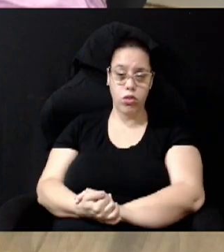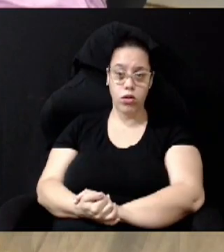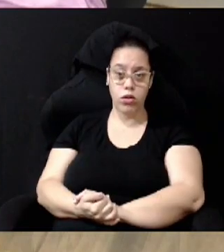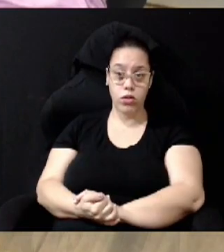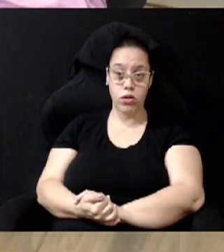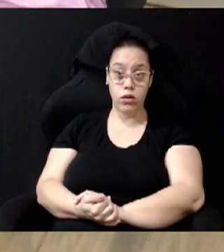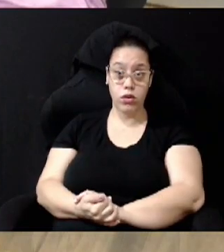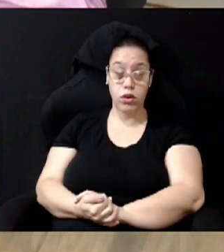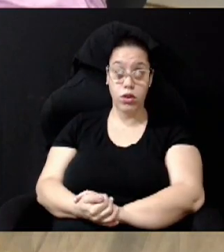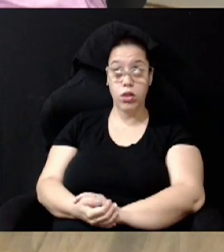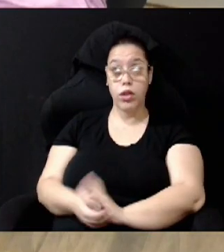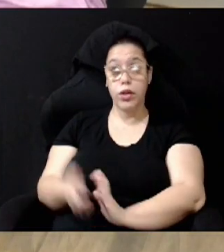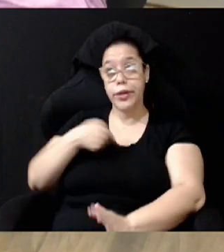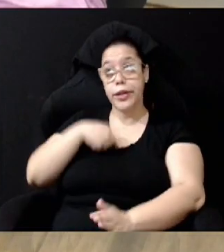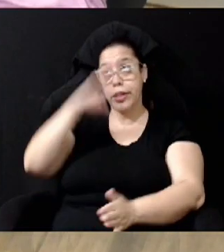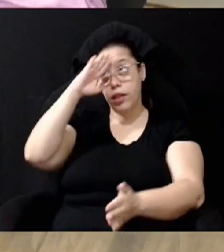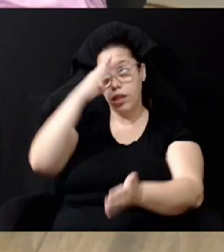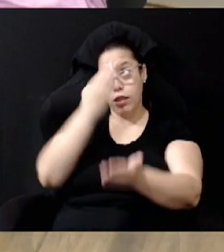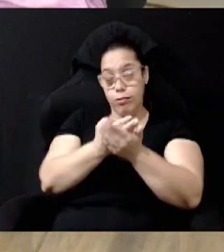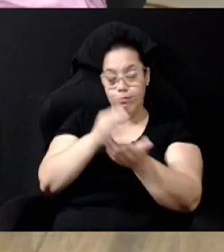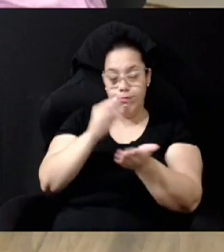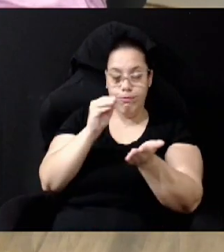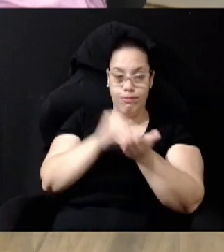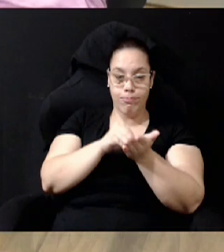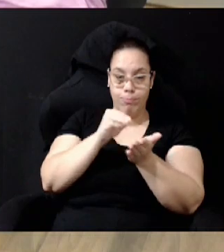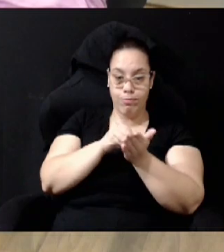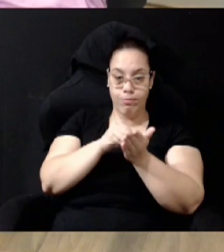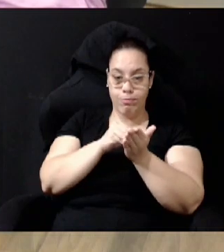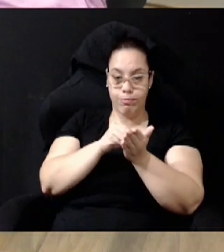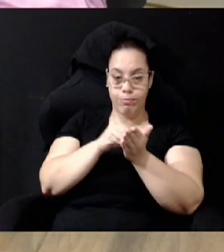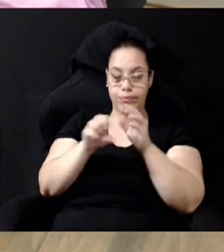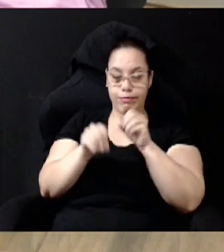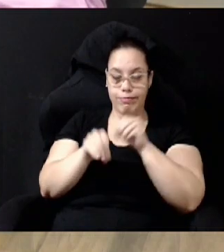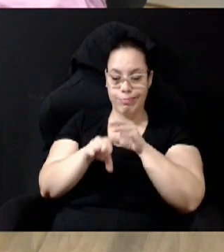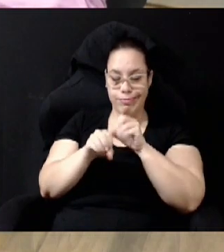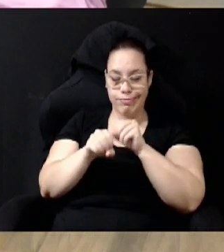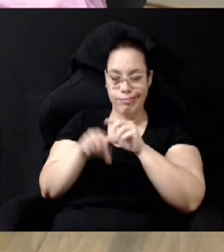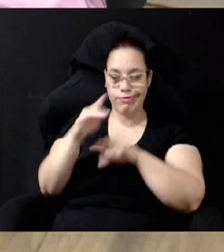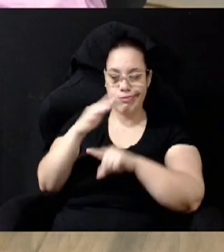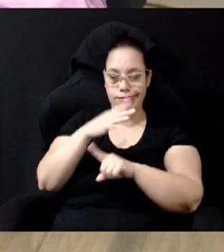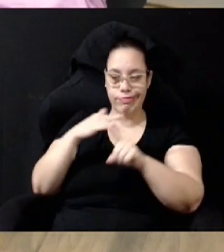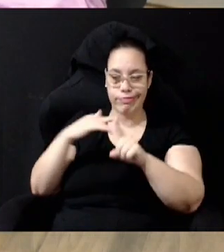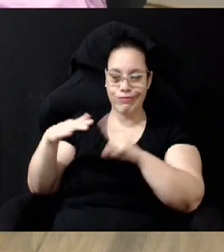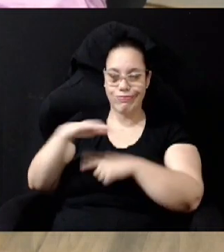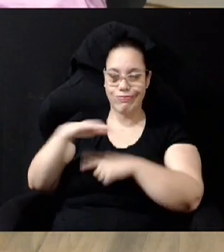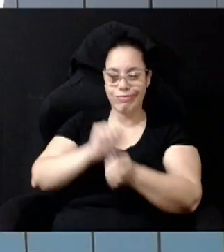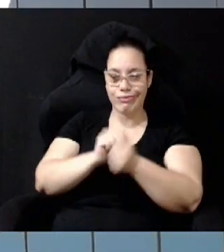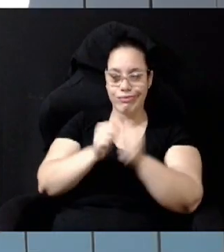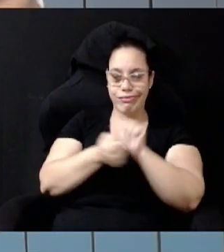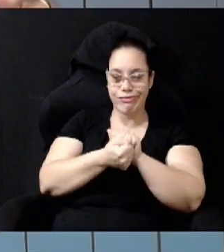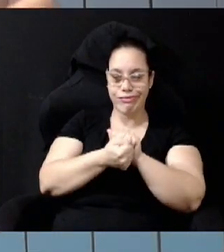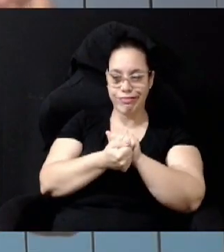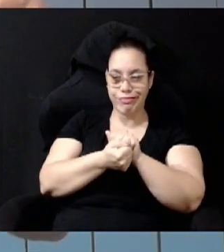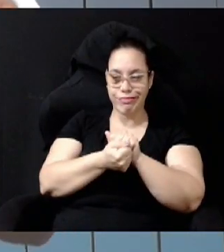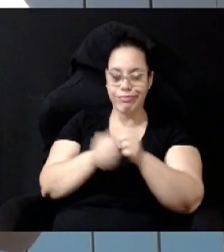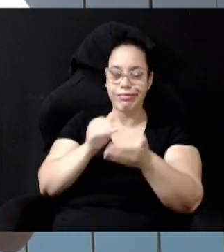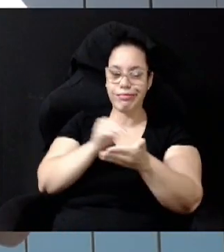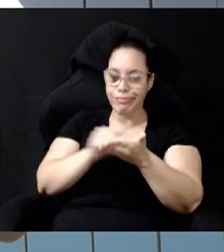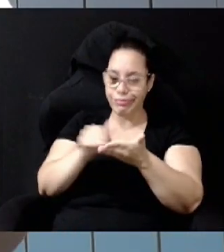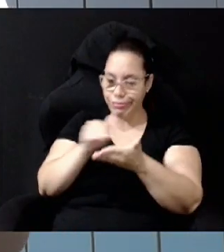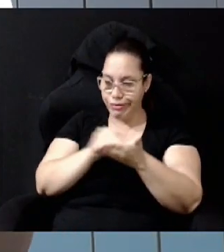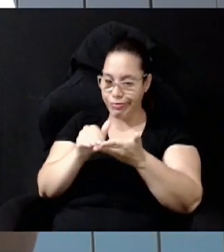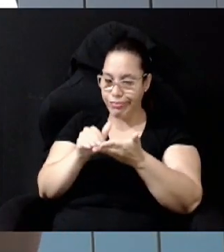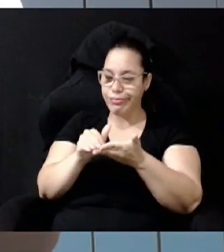acredito que falta um plano de educação ambiental adequado, entende? Para que as secretarias, e aí tem que ser não